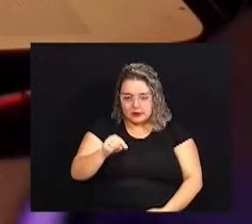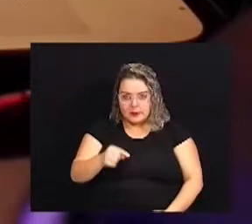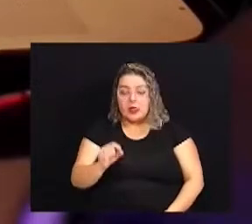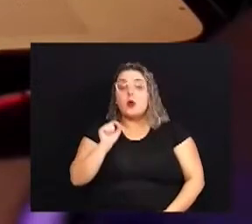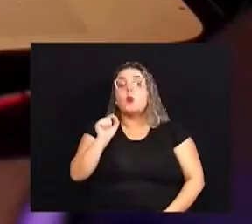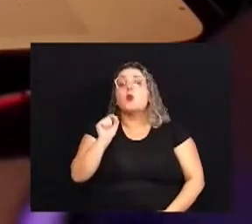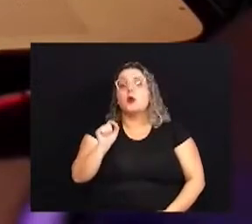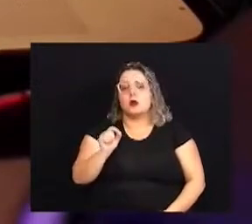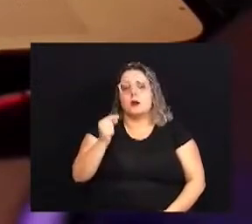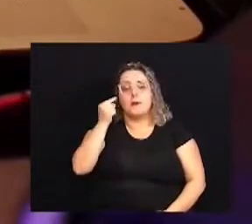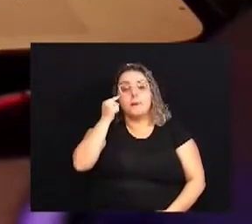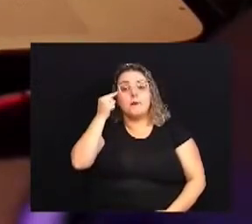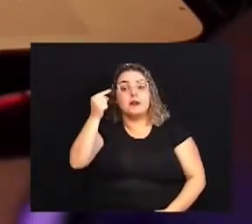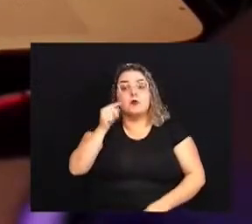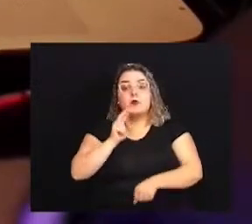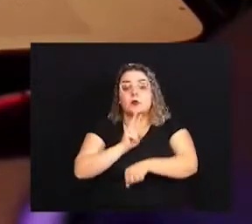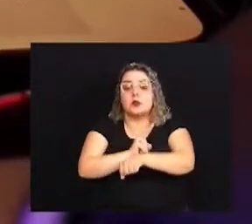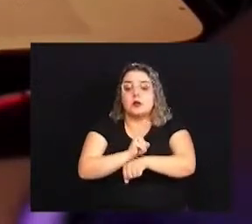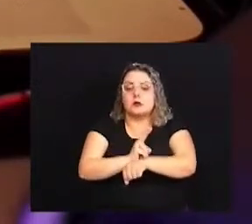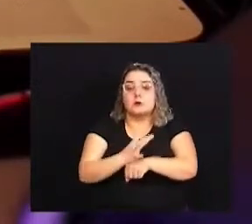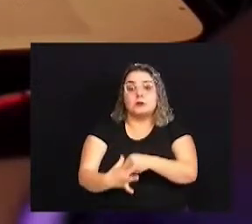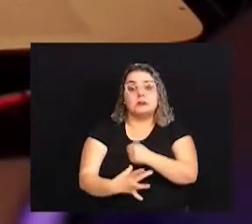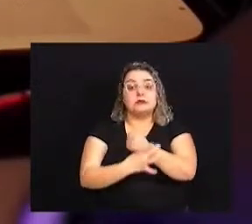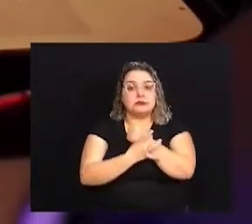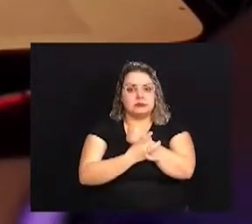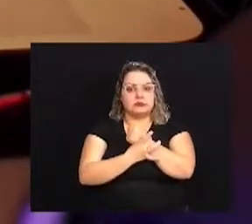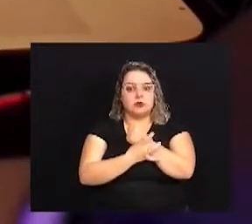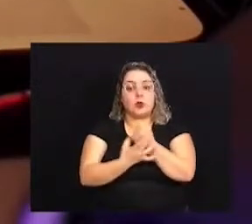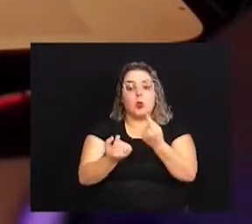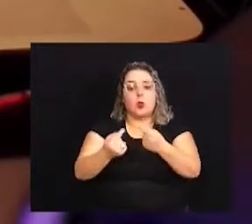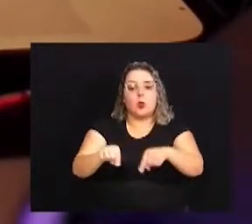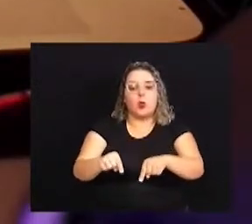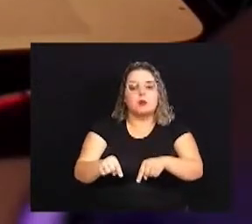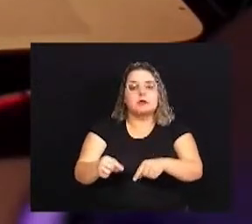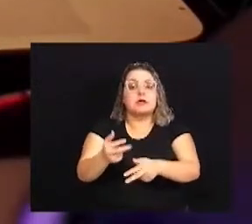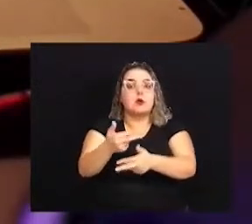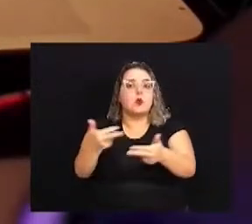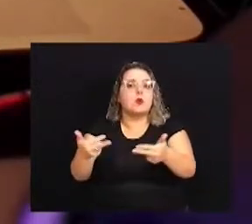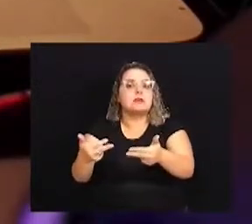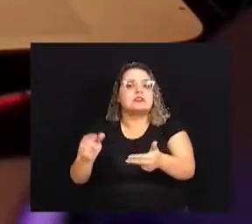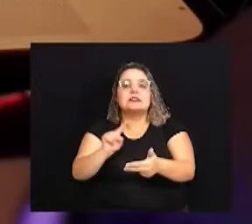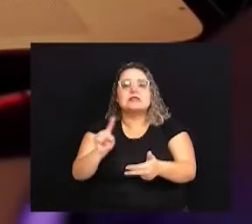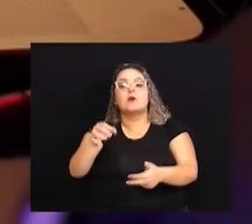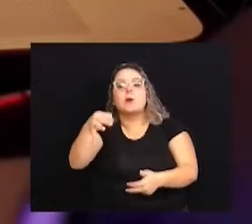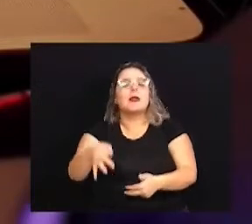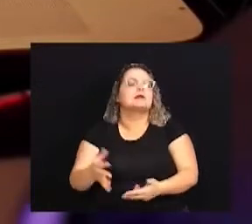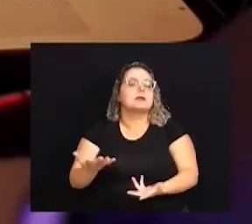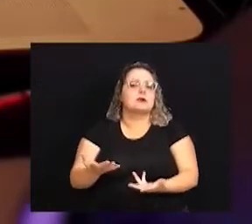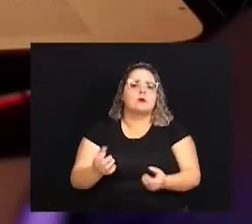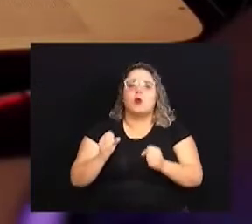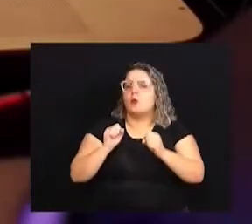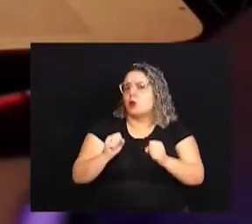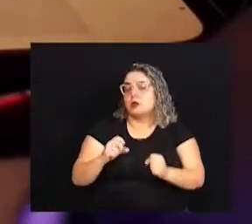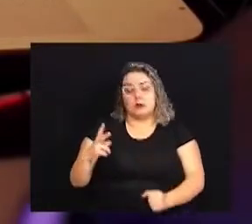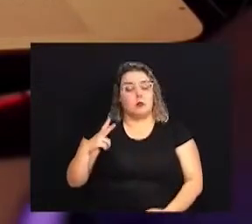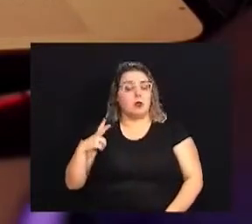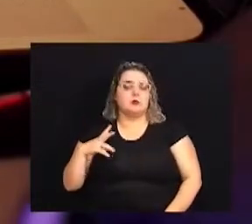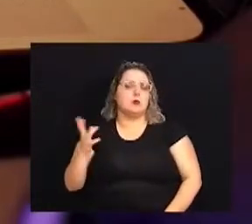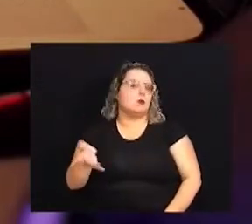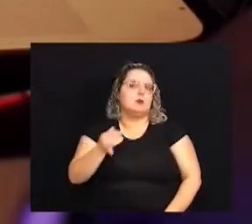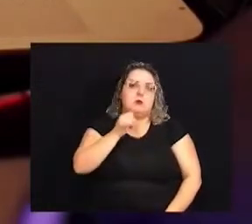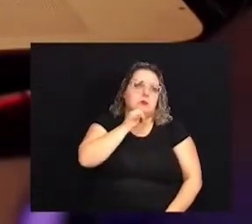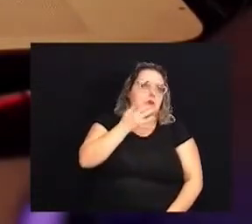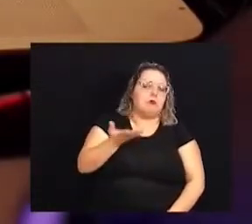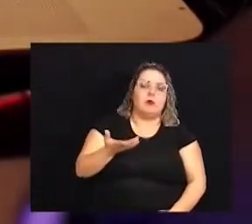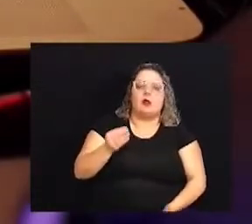ela, é pensarmos nela como uma proteção contra eventos incertos. Esses eventos incertos podem ser pessoais,